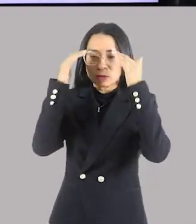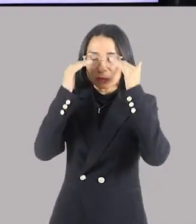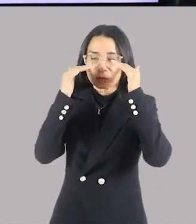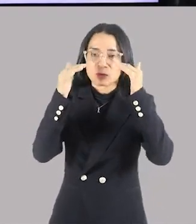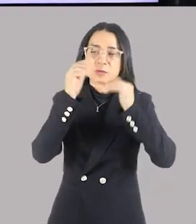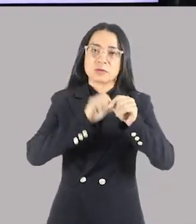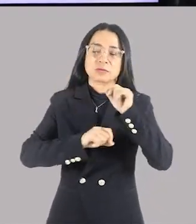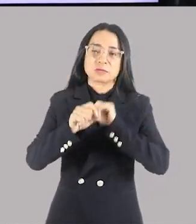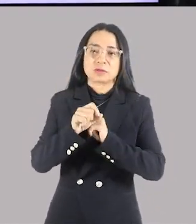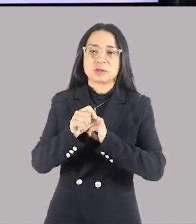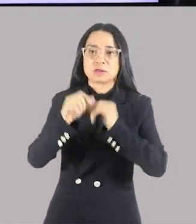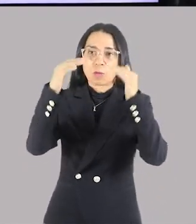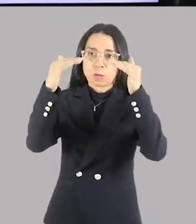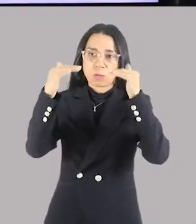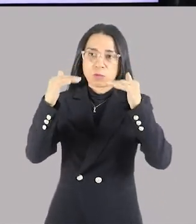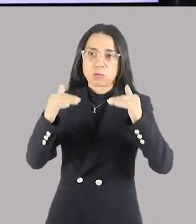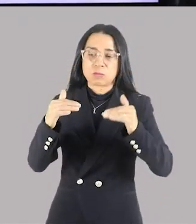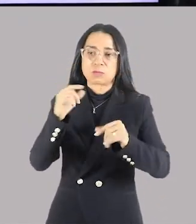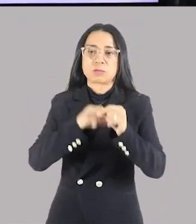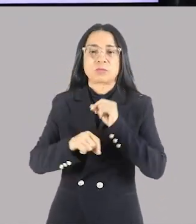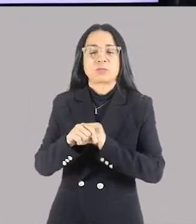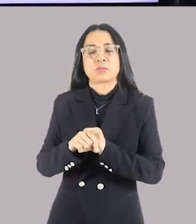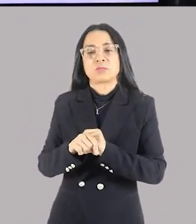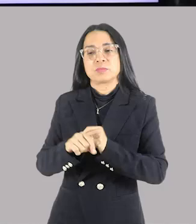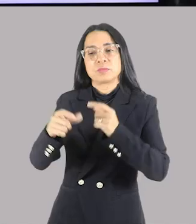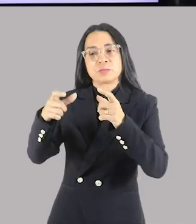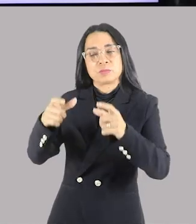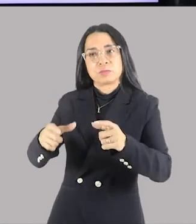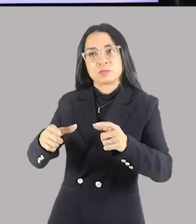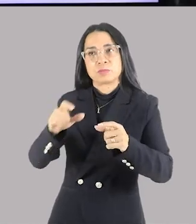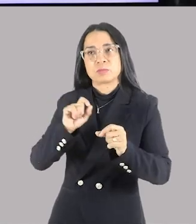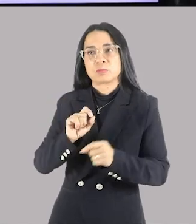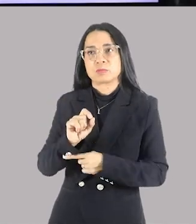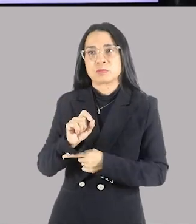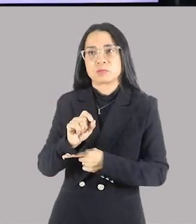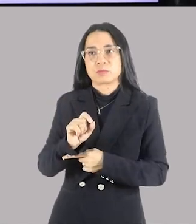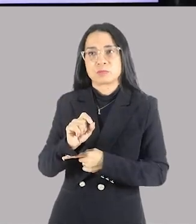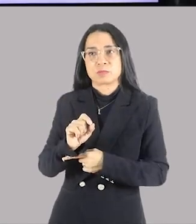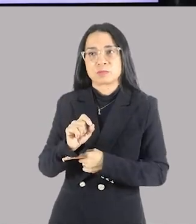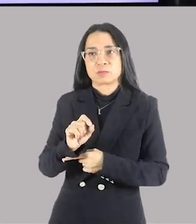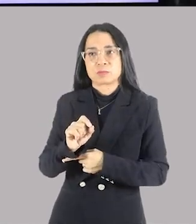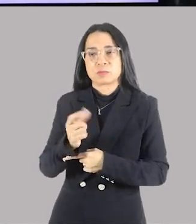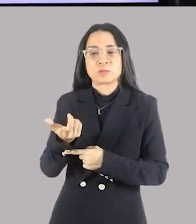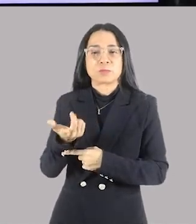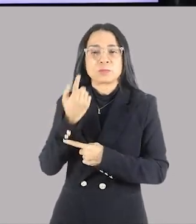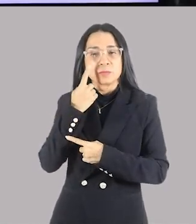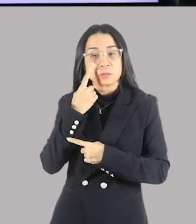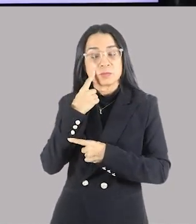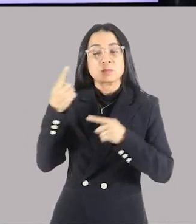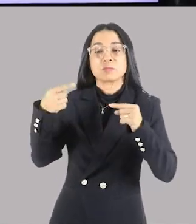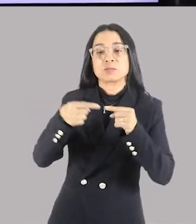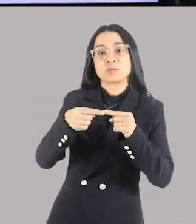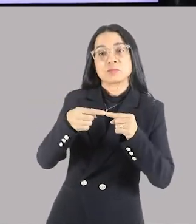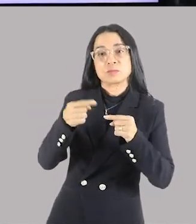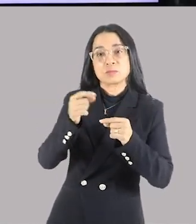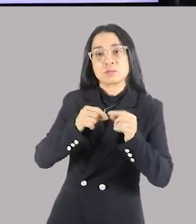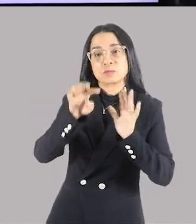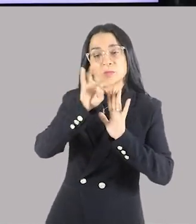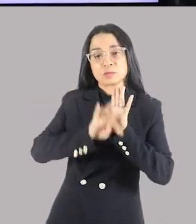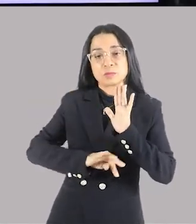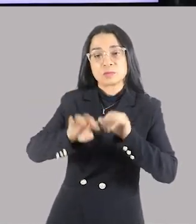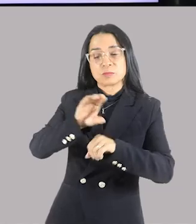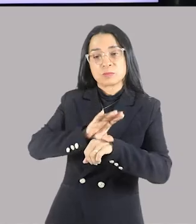não é um controle hierárquico e esses órgãos, eles estão determinados segundo o texto constitucional. Por